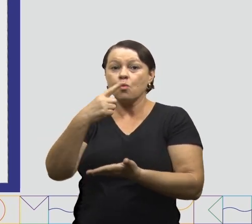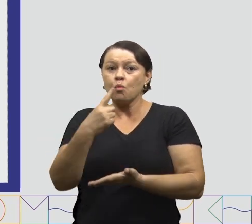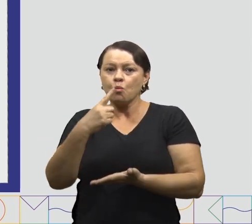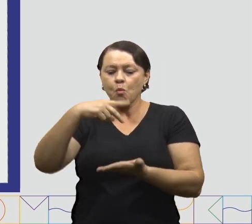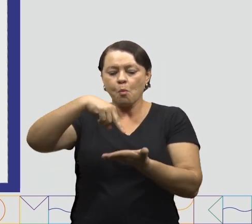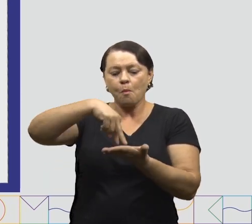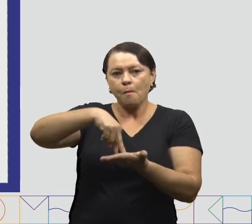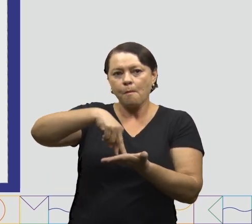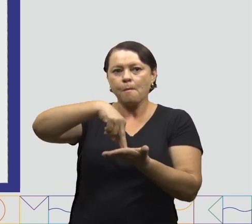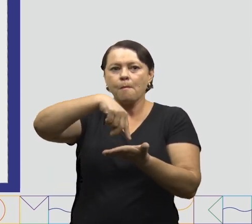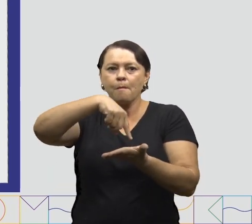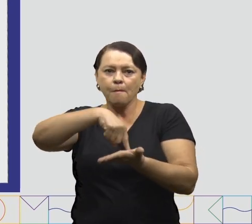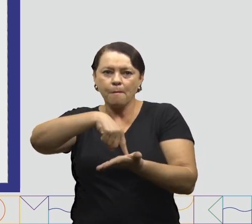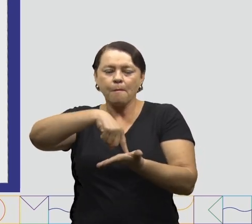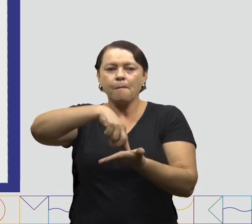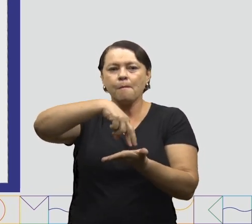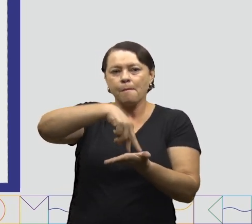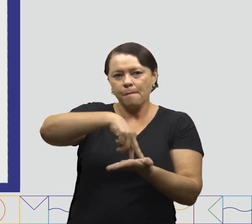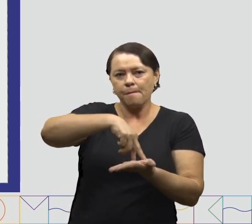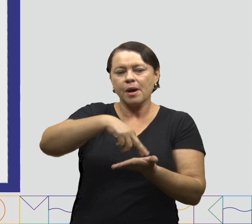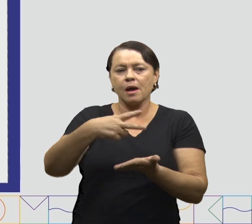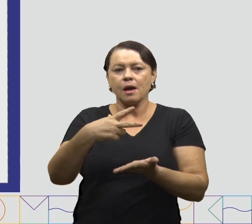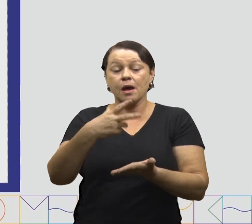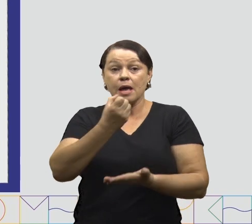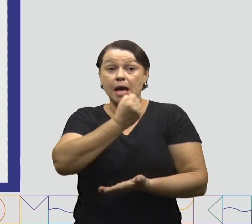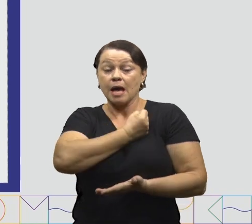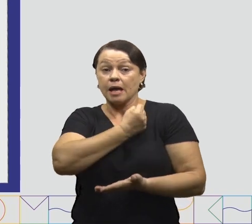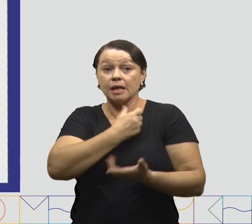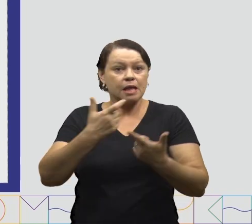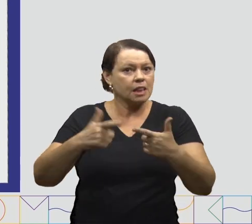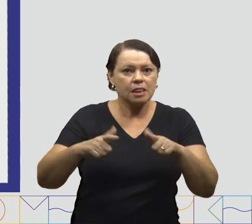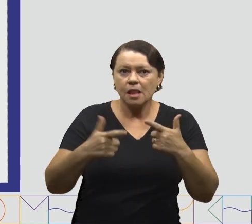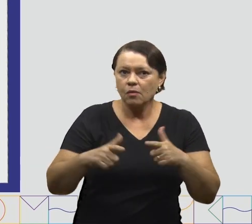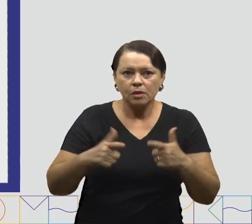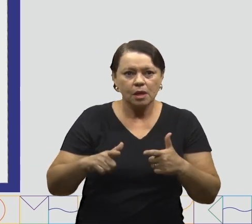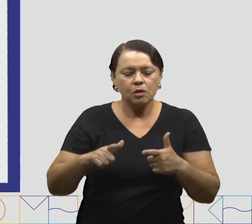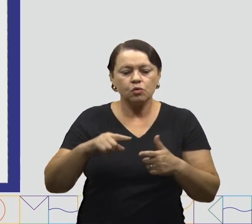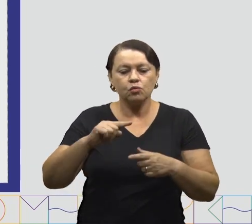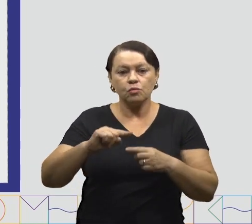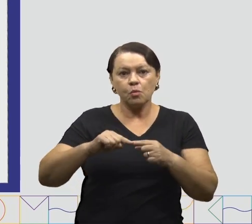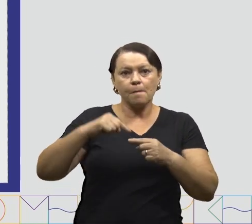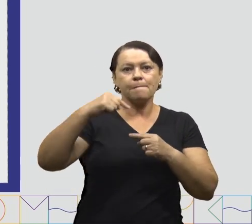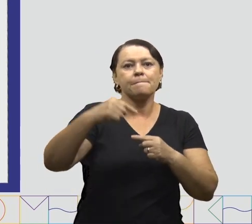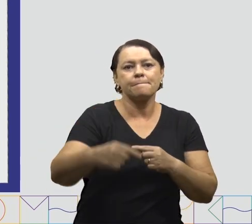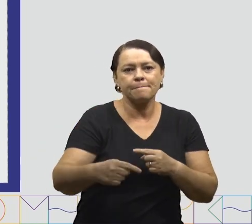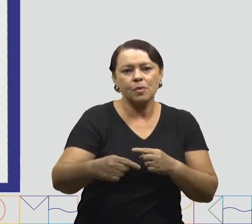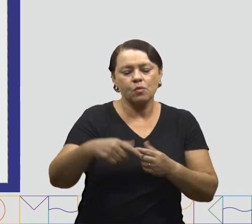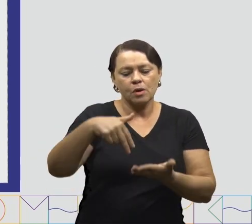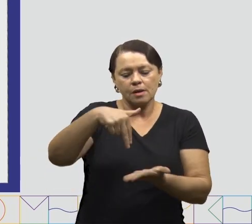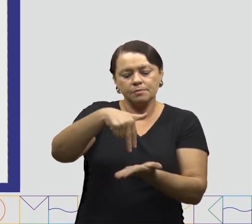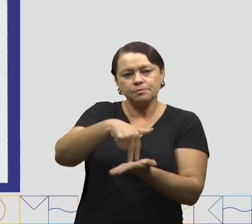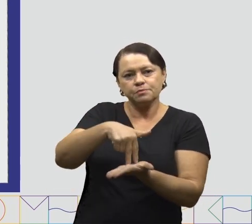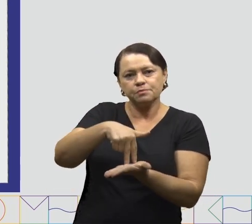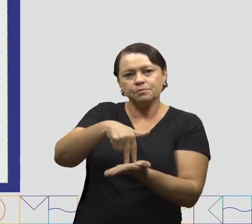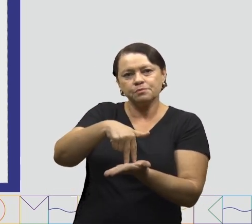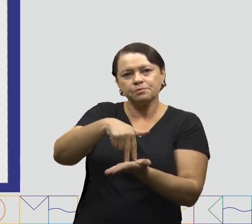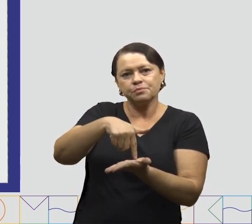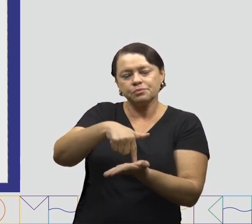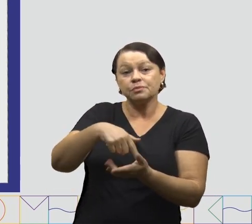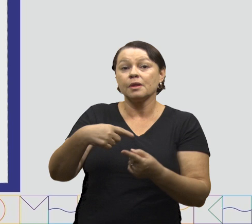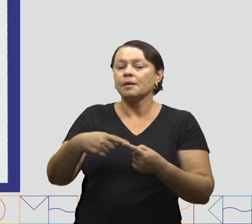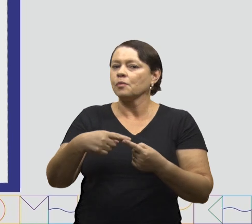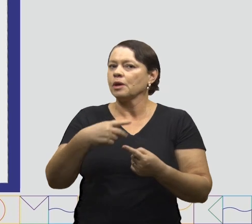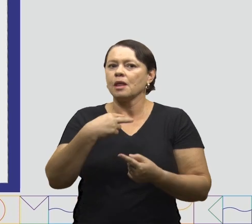número. E continua assim, pula com um pé nas casas solitárias ou nas que estão ao lado de um número que esteja com uma pedra, pois